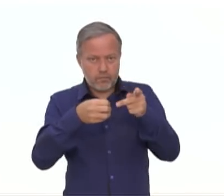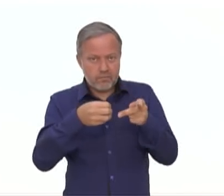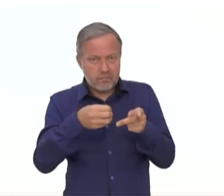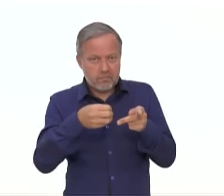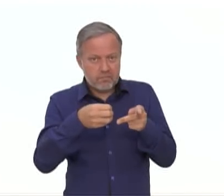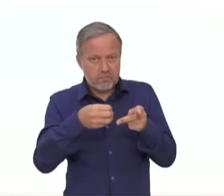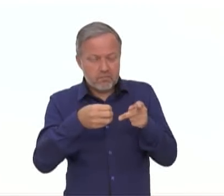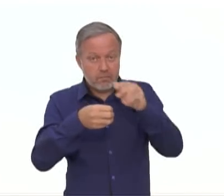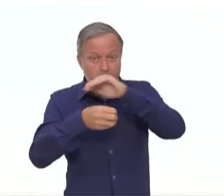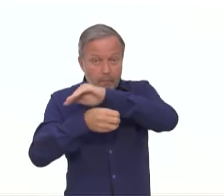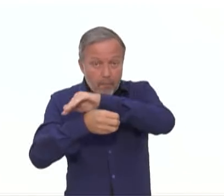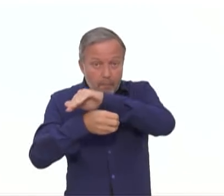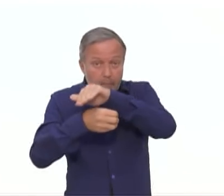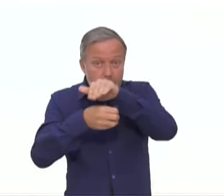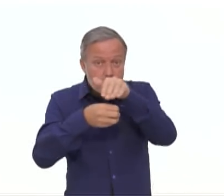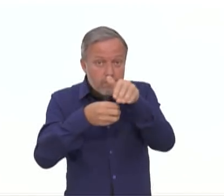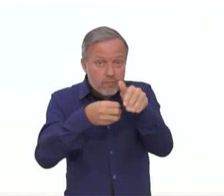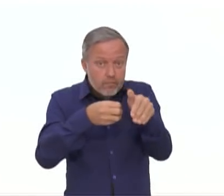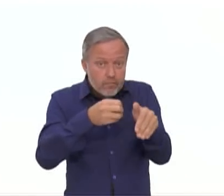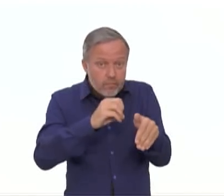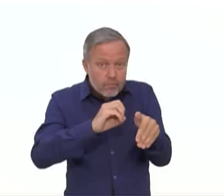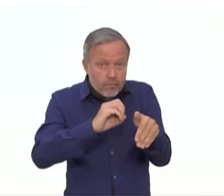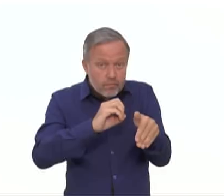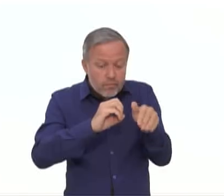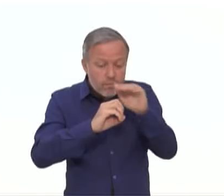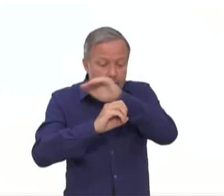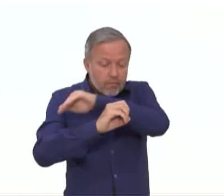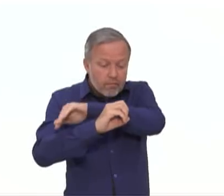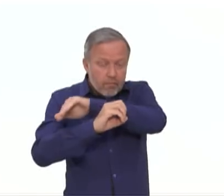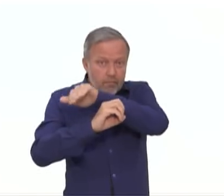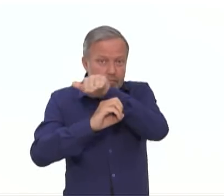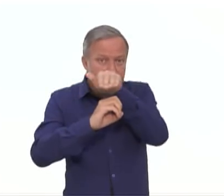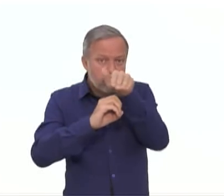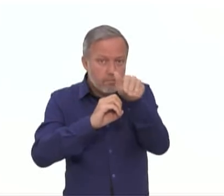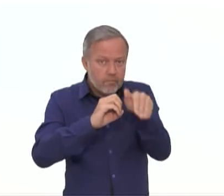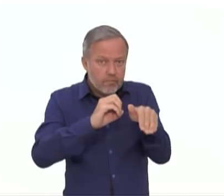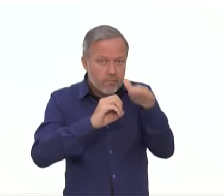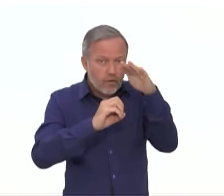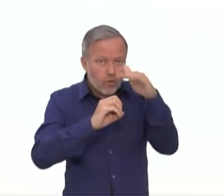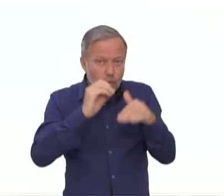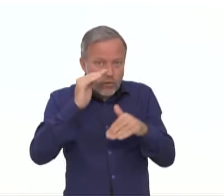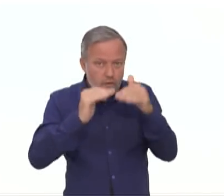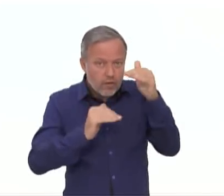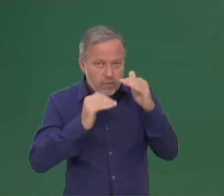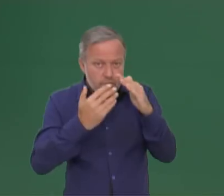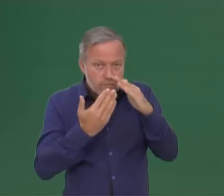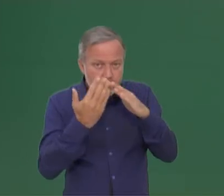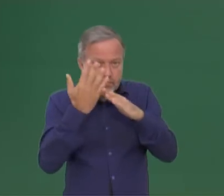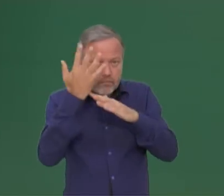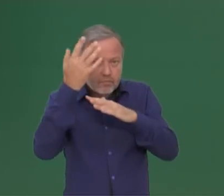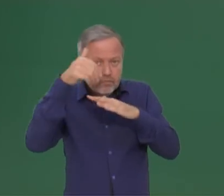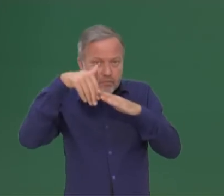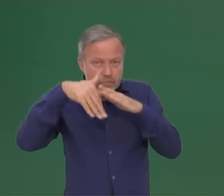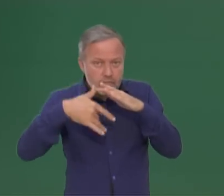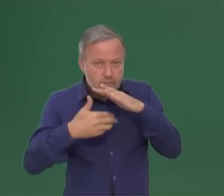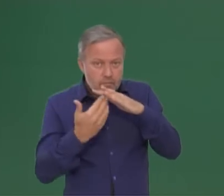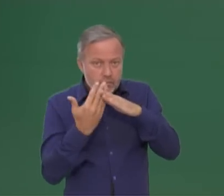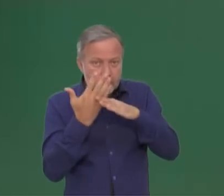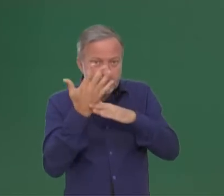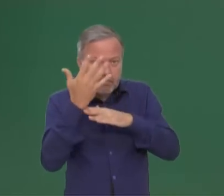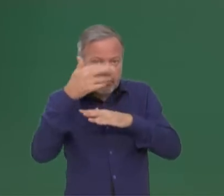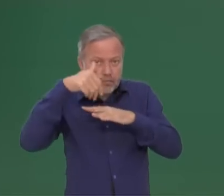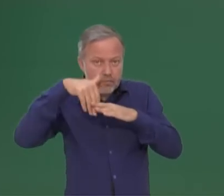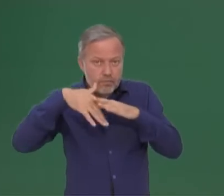mais externa da célula. Ela envolve a célula e controla a entrada e a saída de materiais,